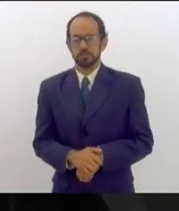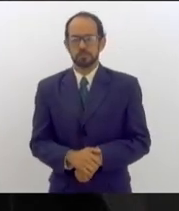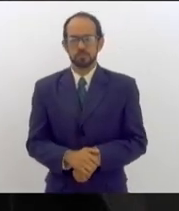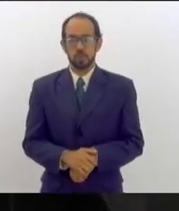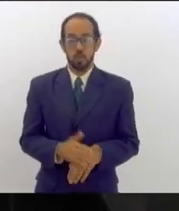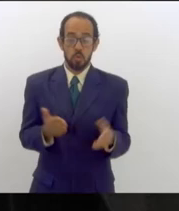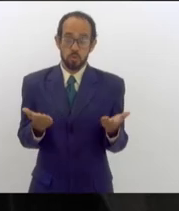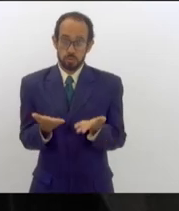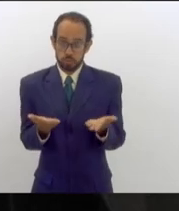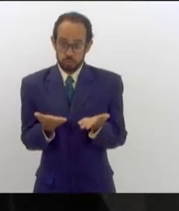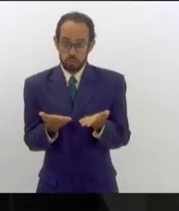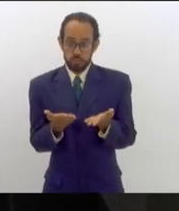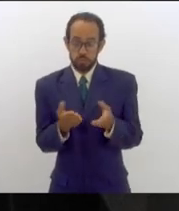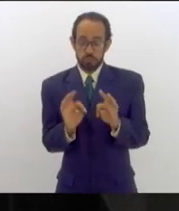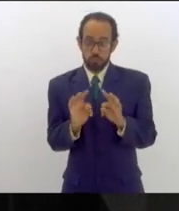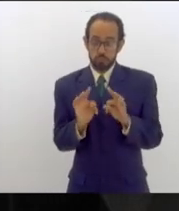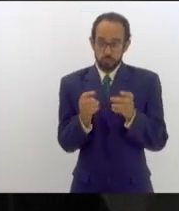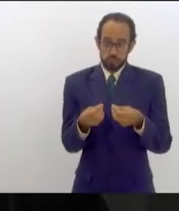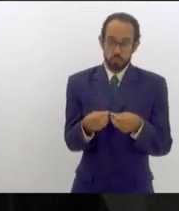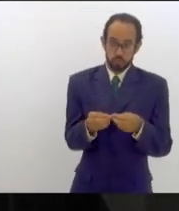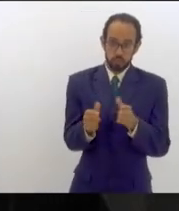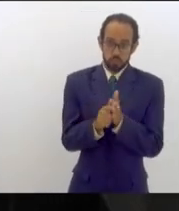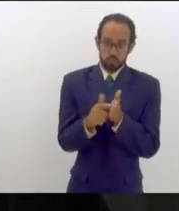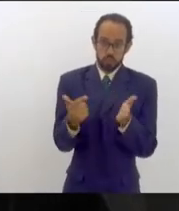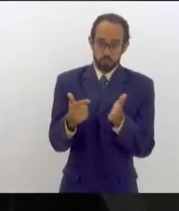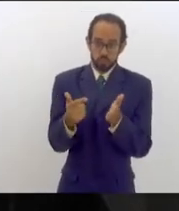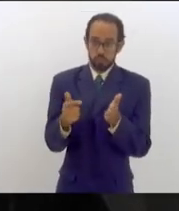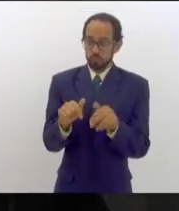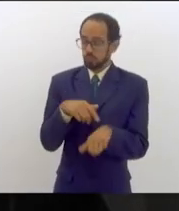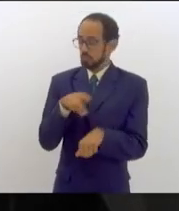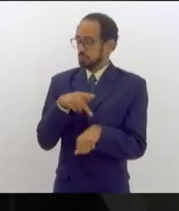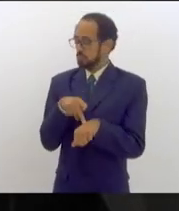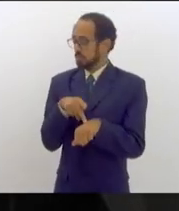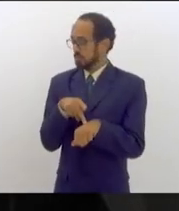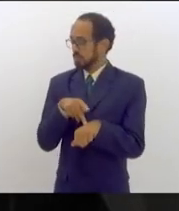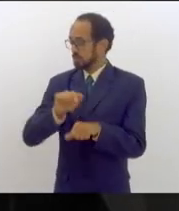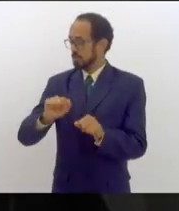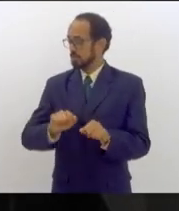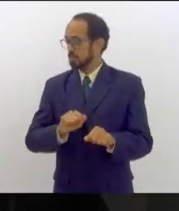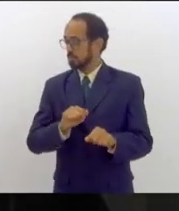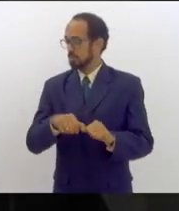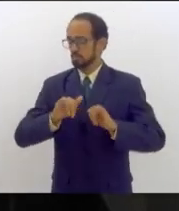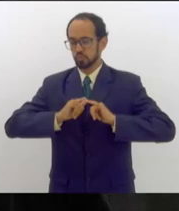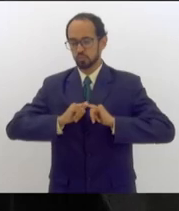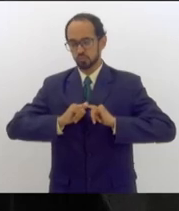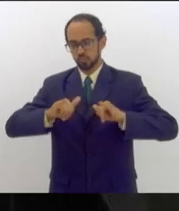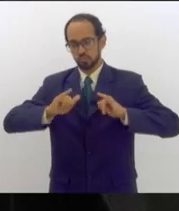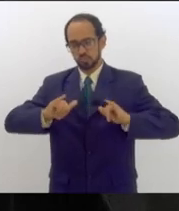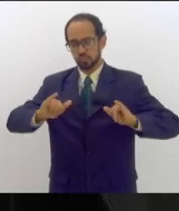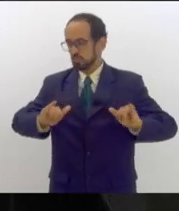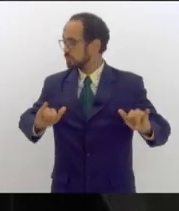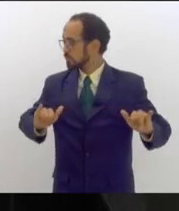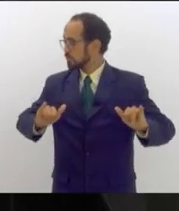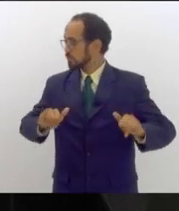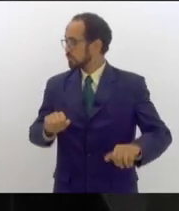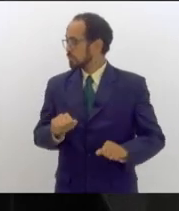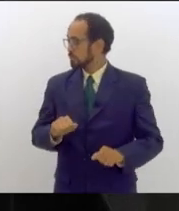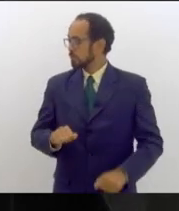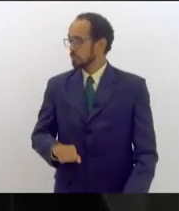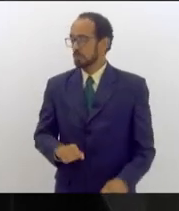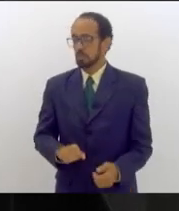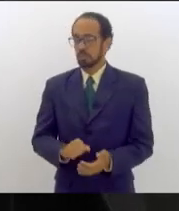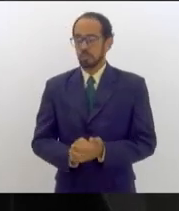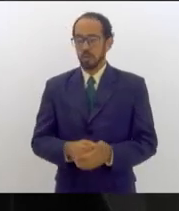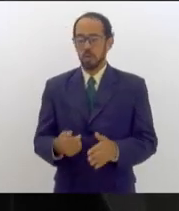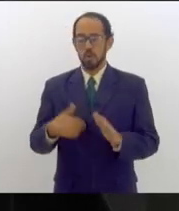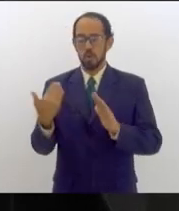hoje todos os jornais do país divulgaram o total